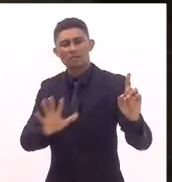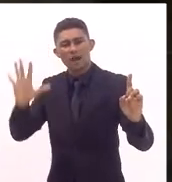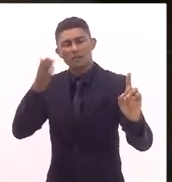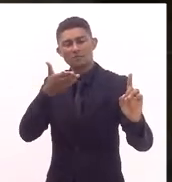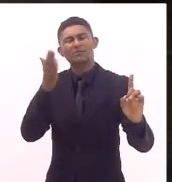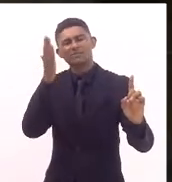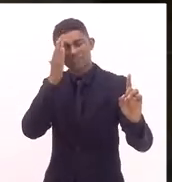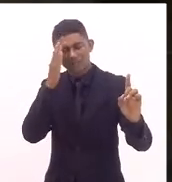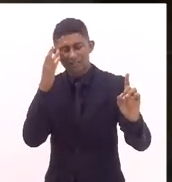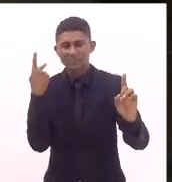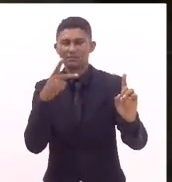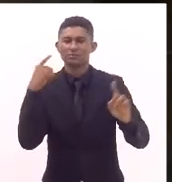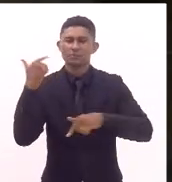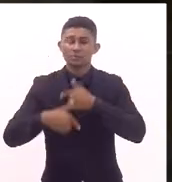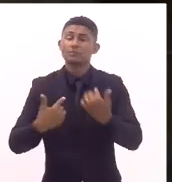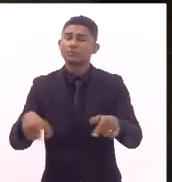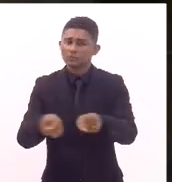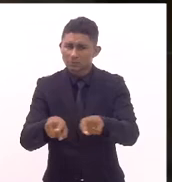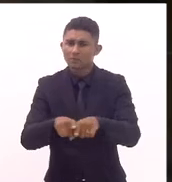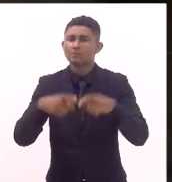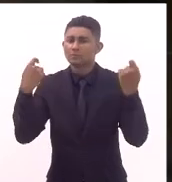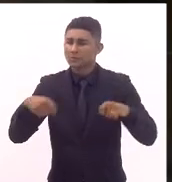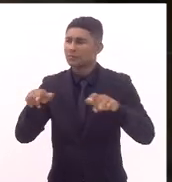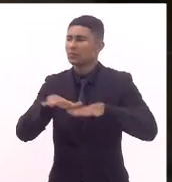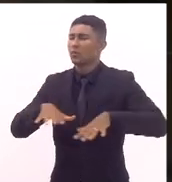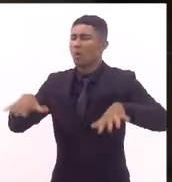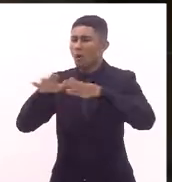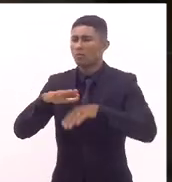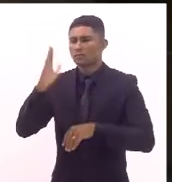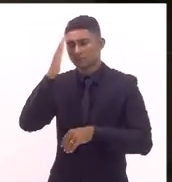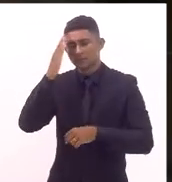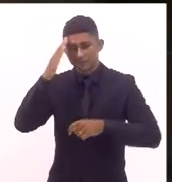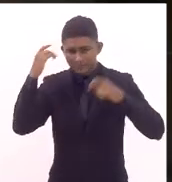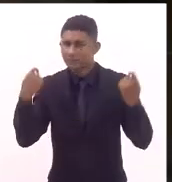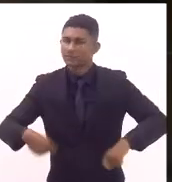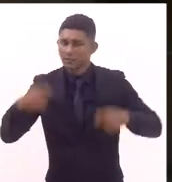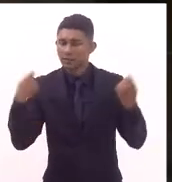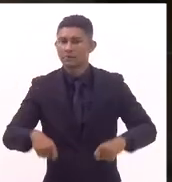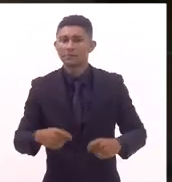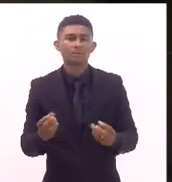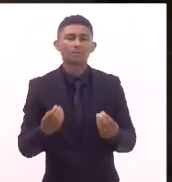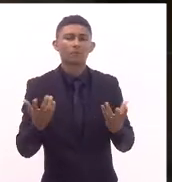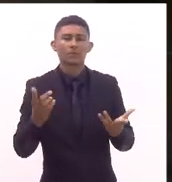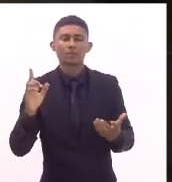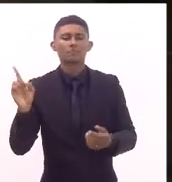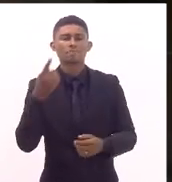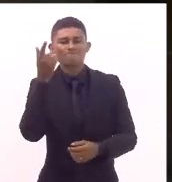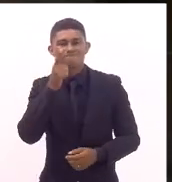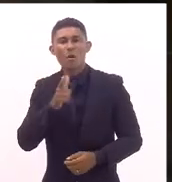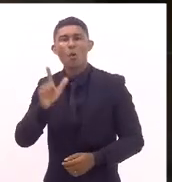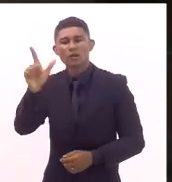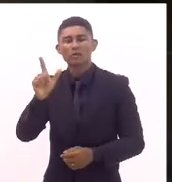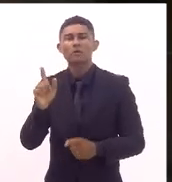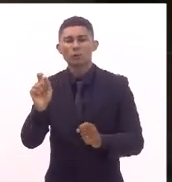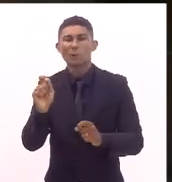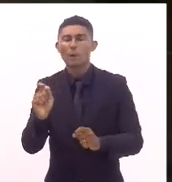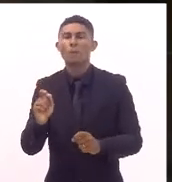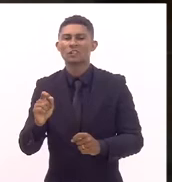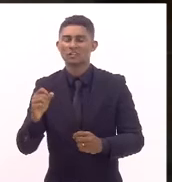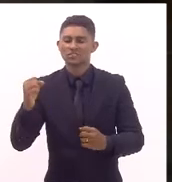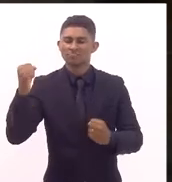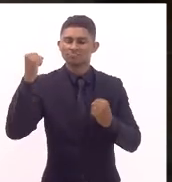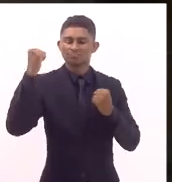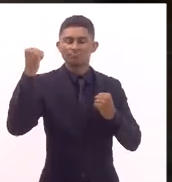fez e é bom que todos saibam e é bom que todos saibam para que nós possamos perdi a nossa bandeira